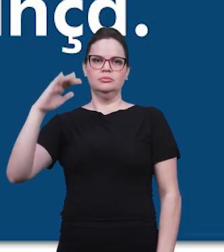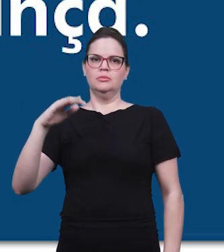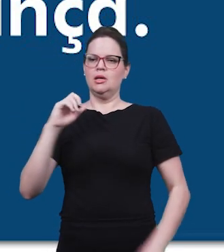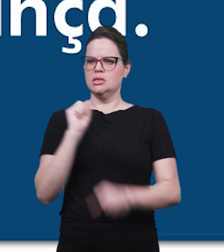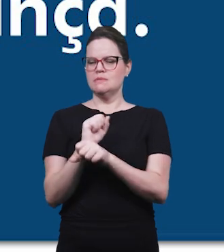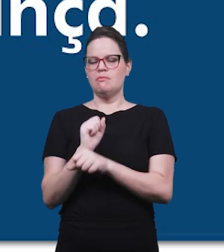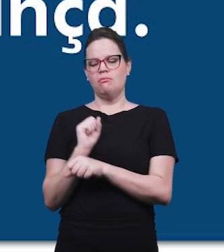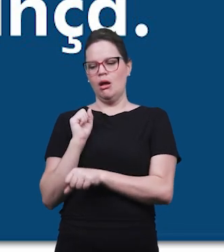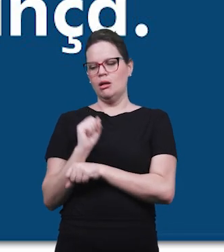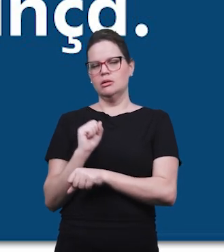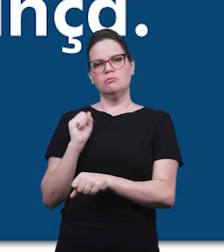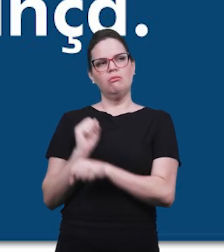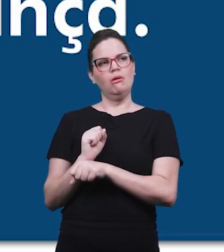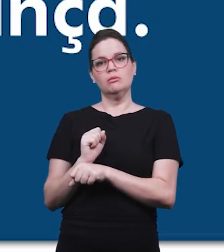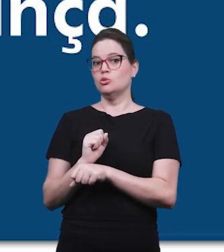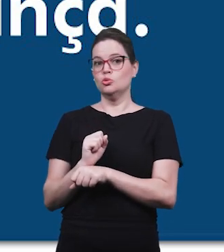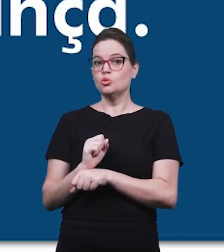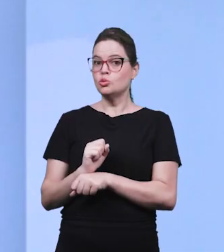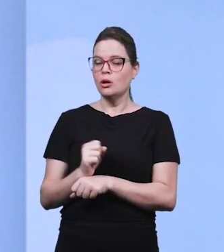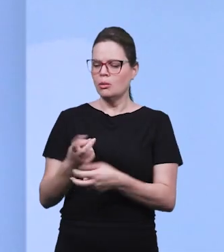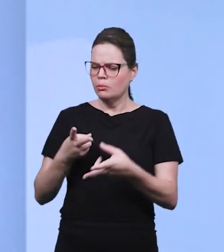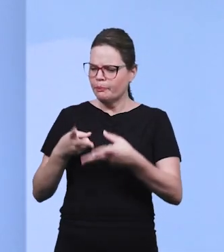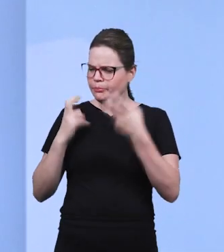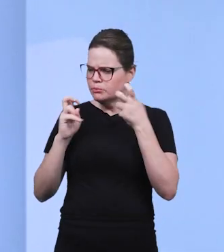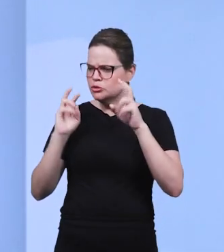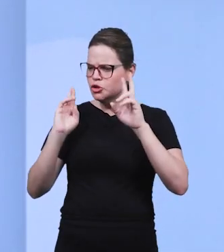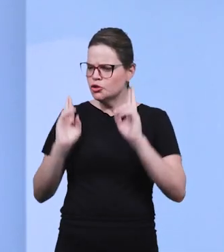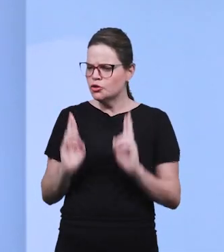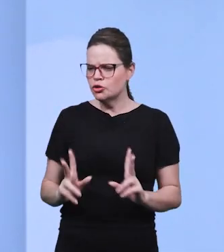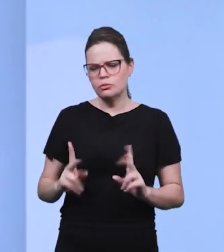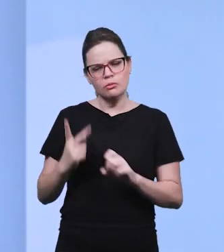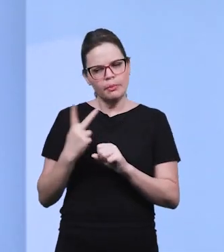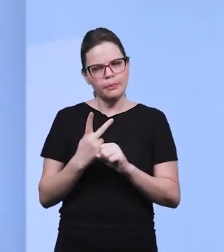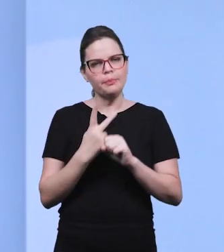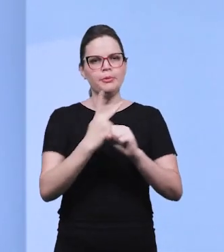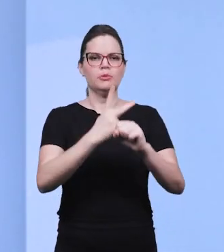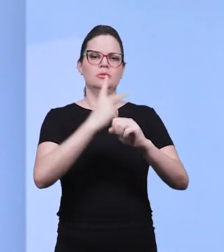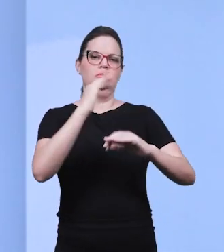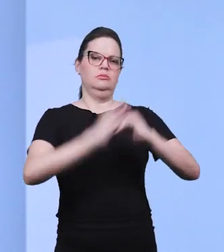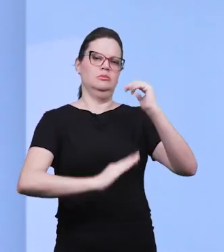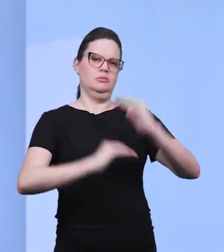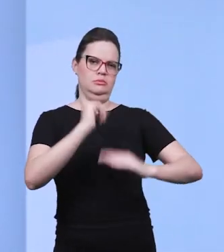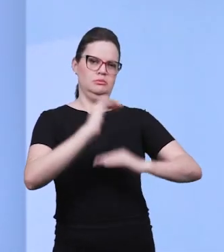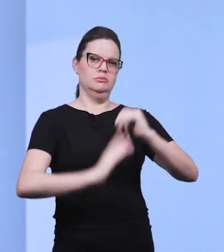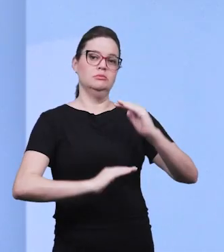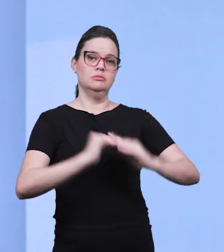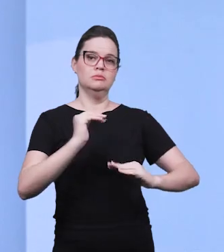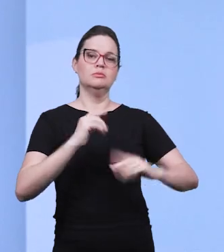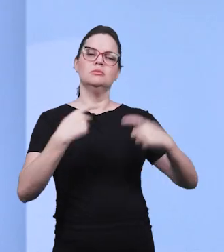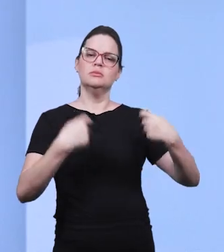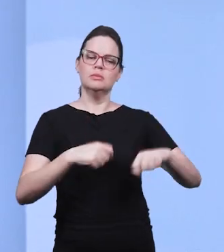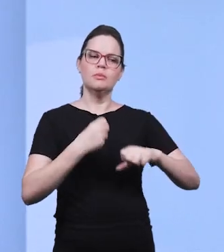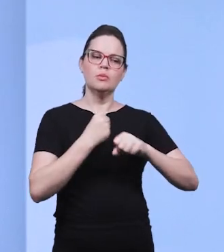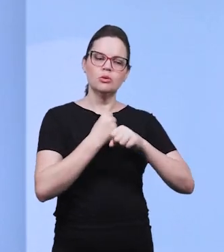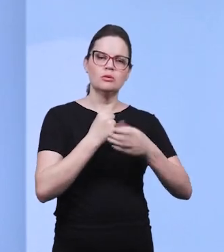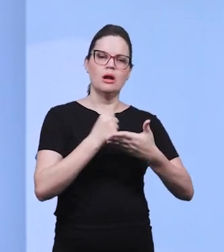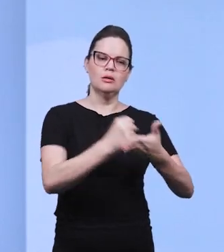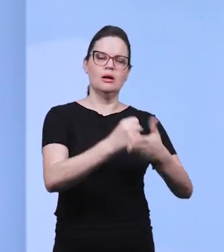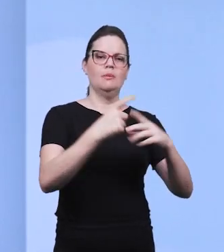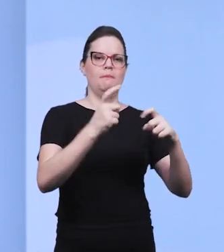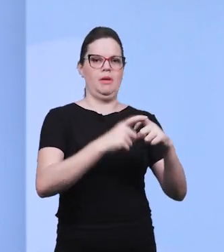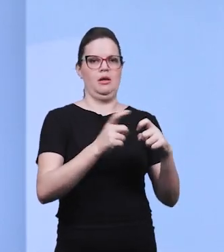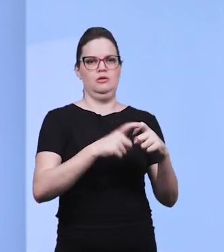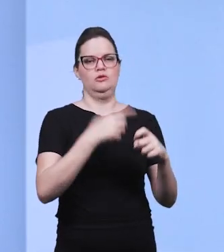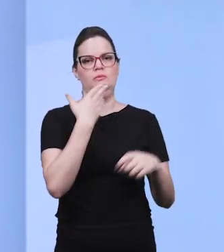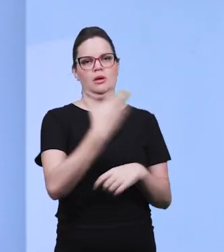Observou alguma coisa diferente, procure ajuda, procure assistência médica,